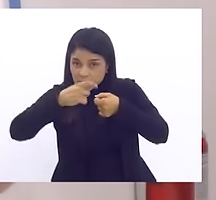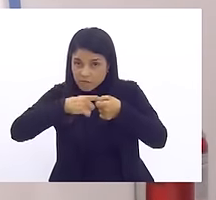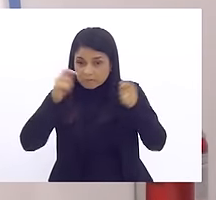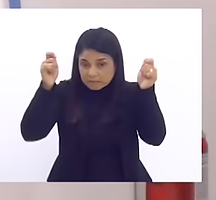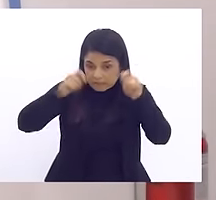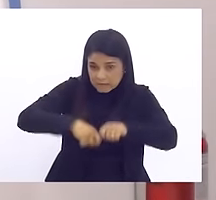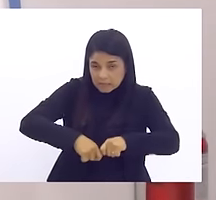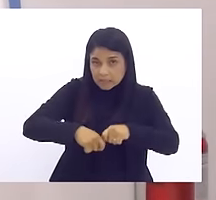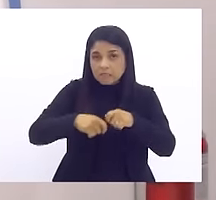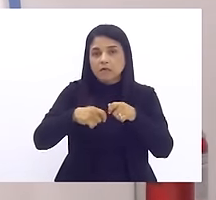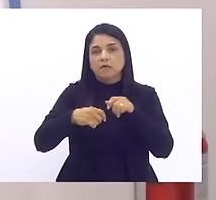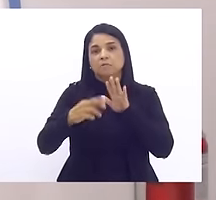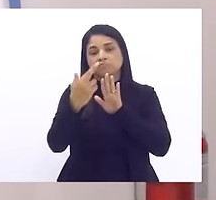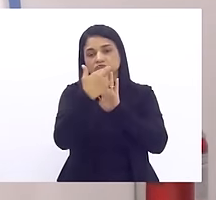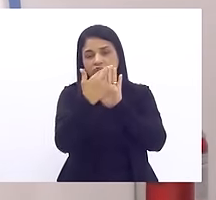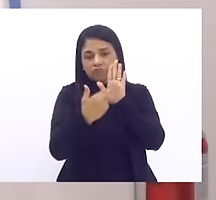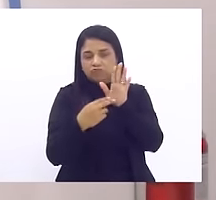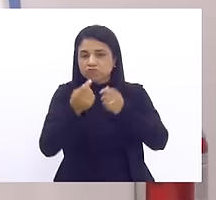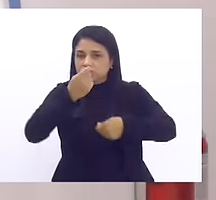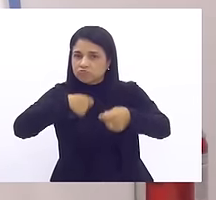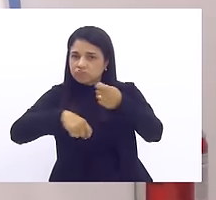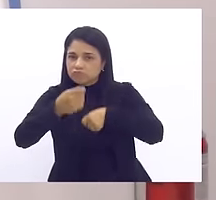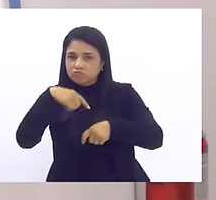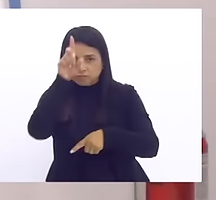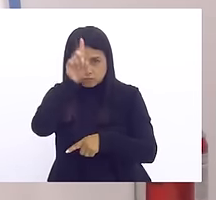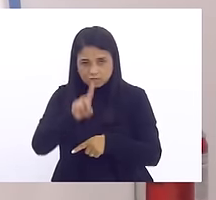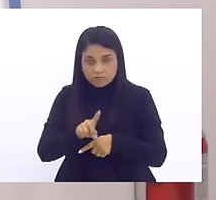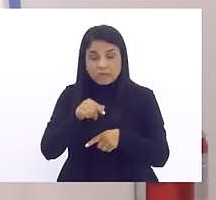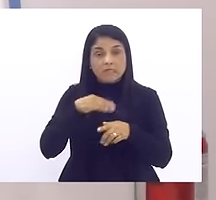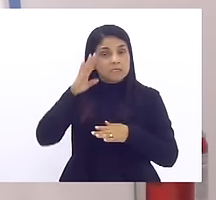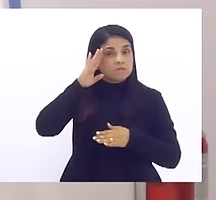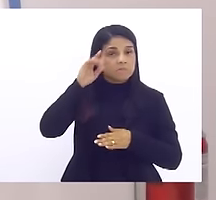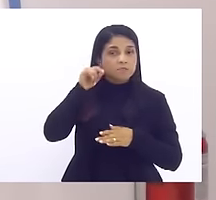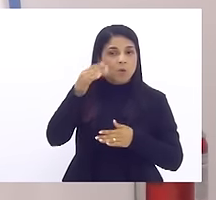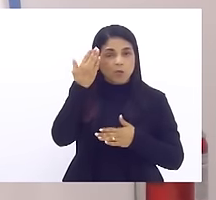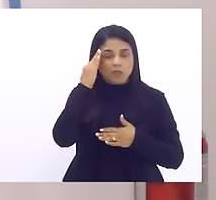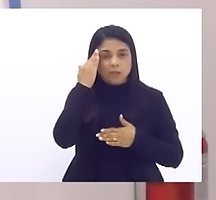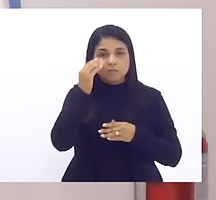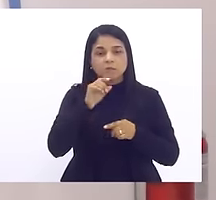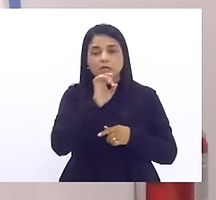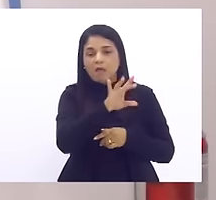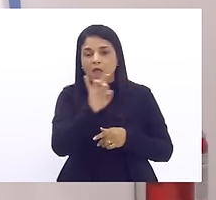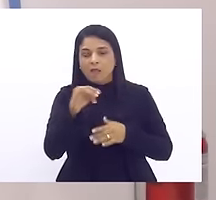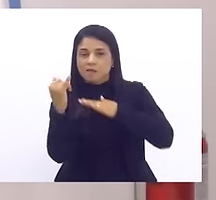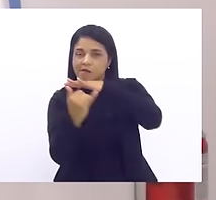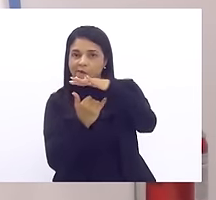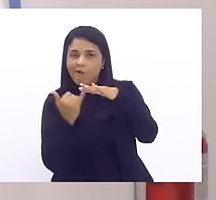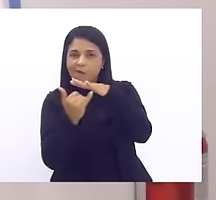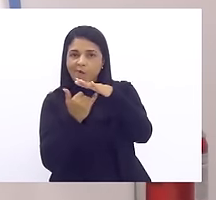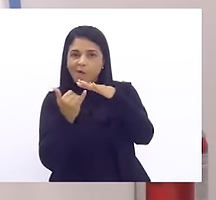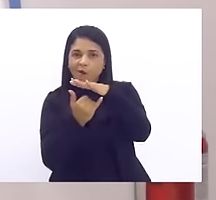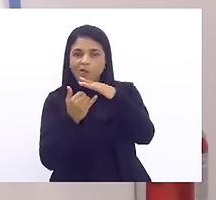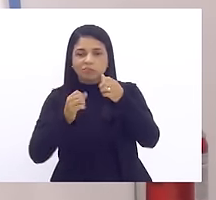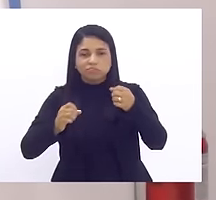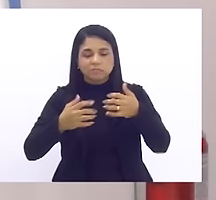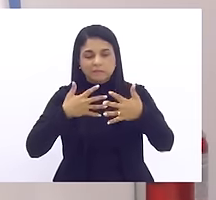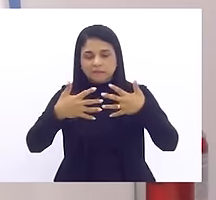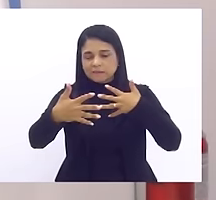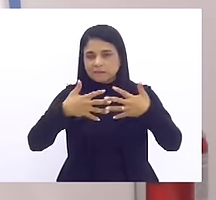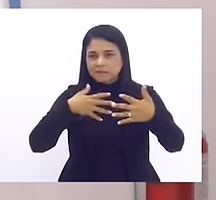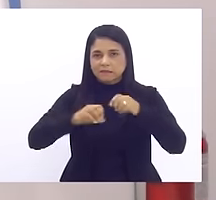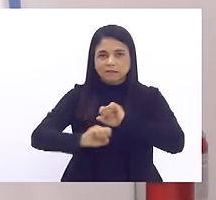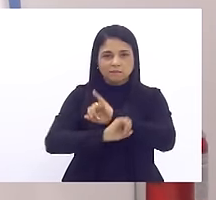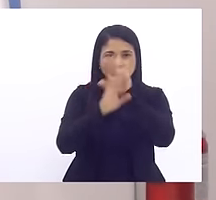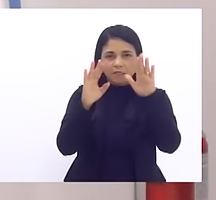regular do Direito Administrativo mas é fundamental no nosso entendimento que cada órgão tenha por medida de Transparência o seu